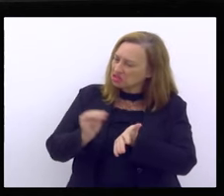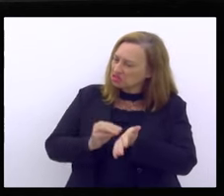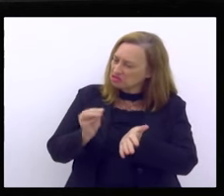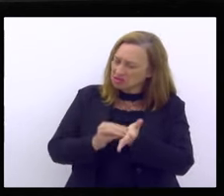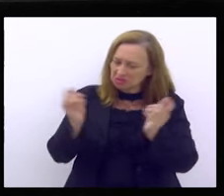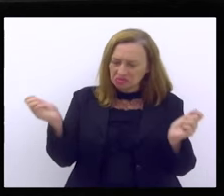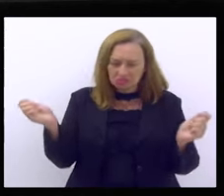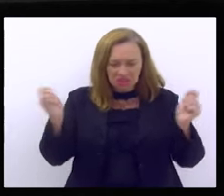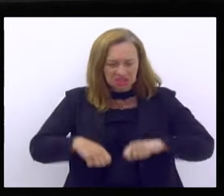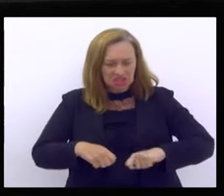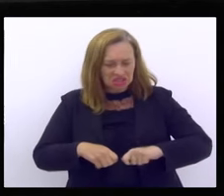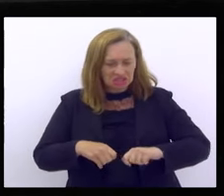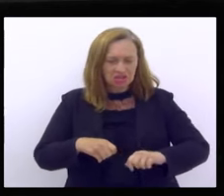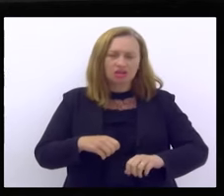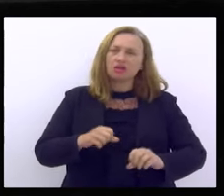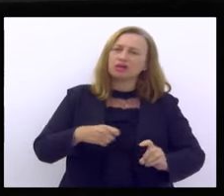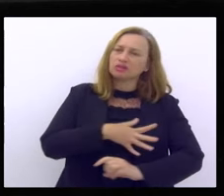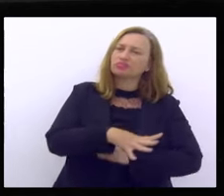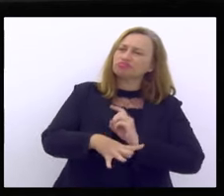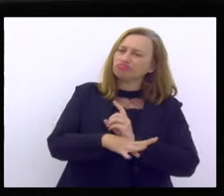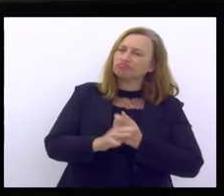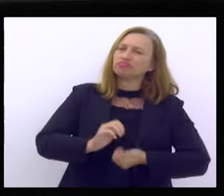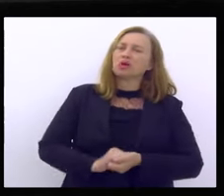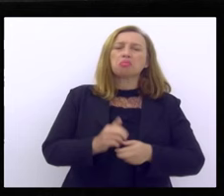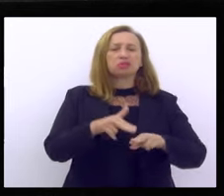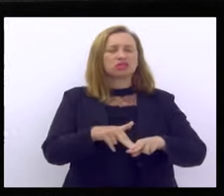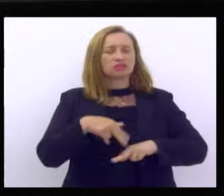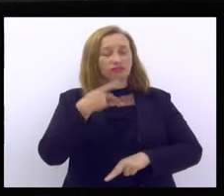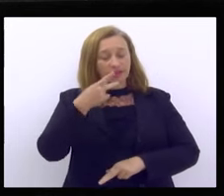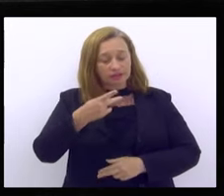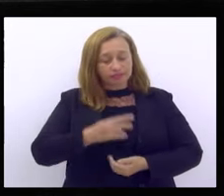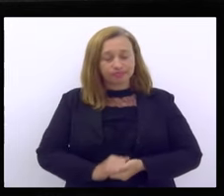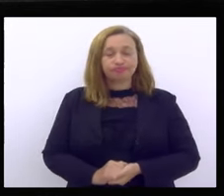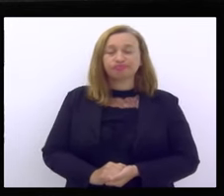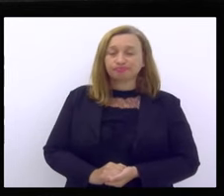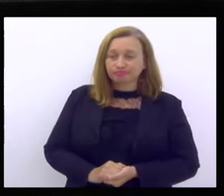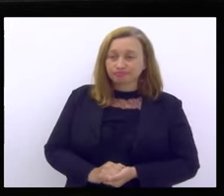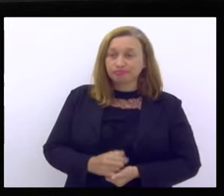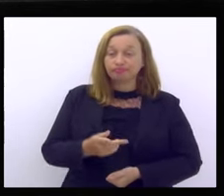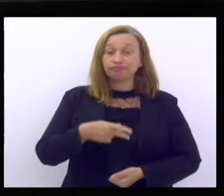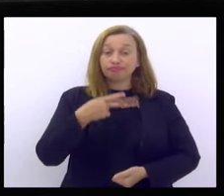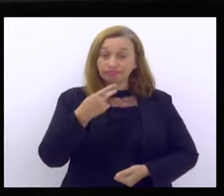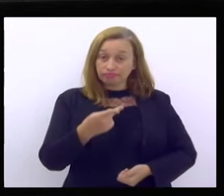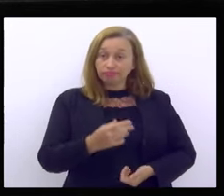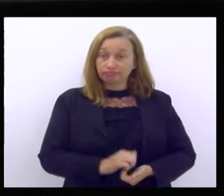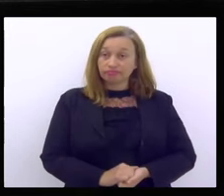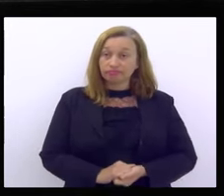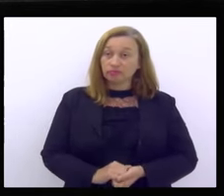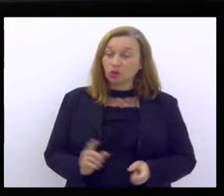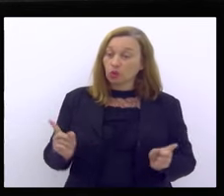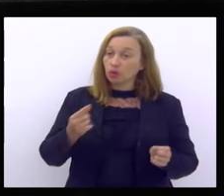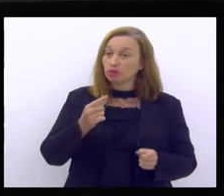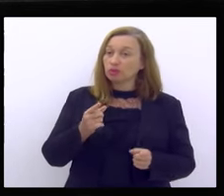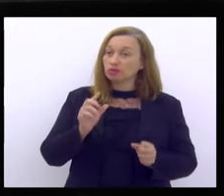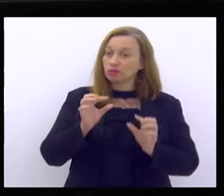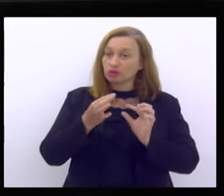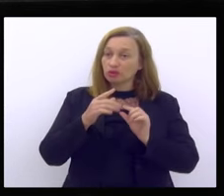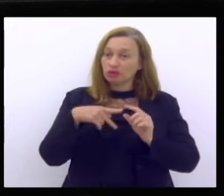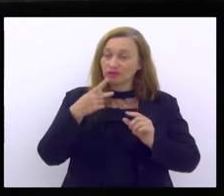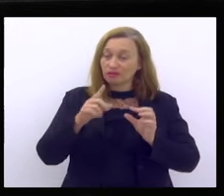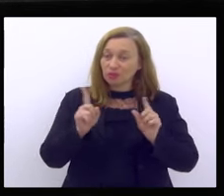com o serviço público, em especial com a educação. Por isso, a minha fala, que é uma fala curta, não